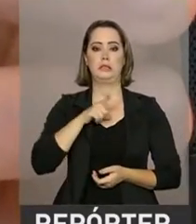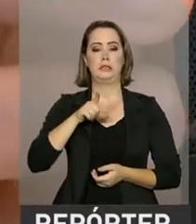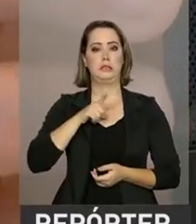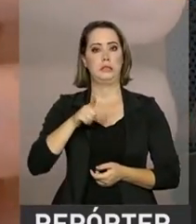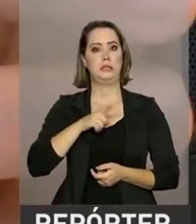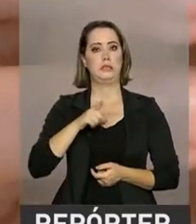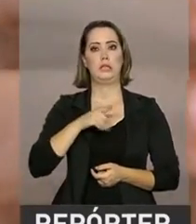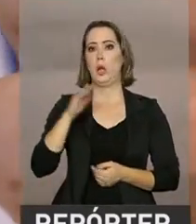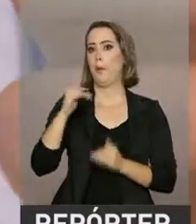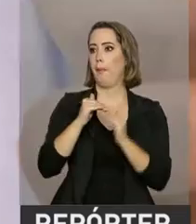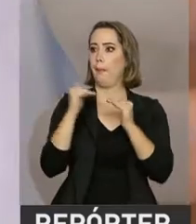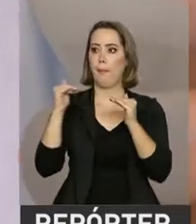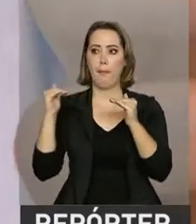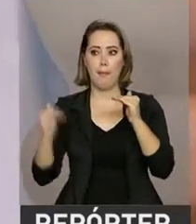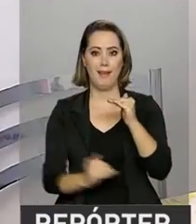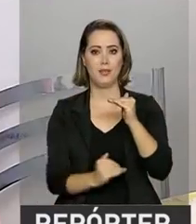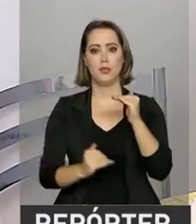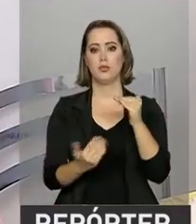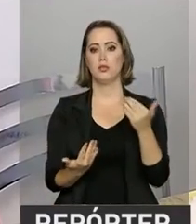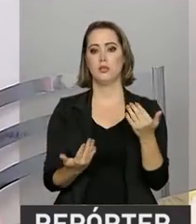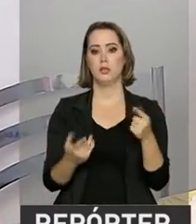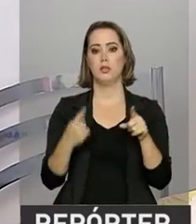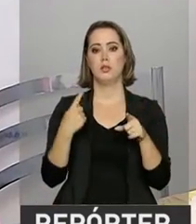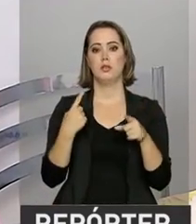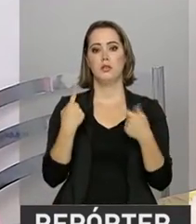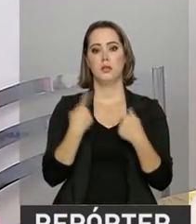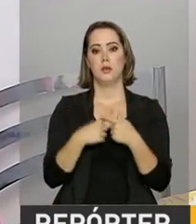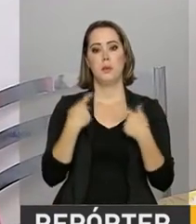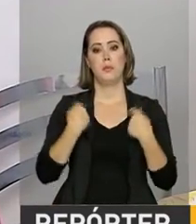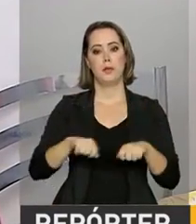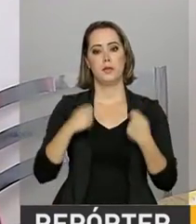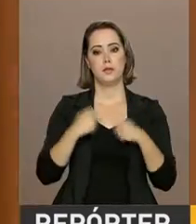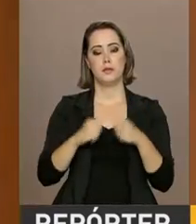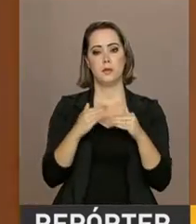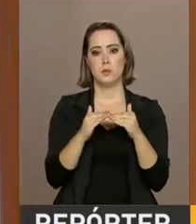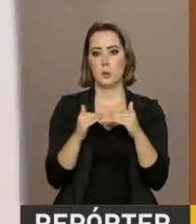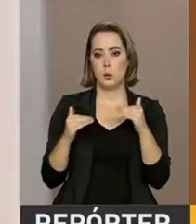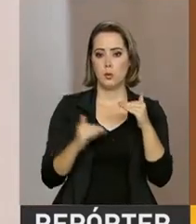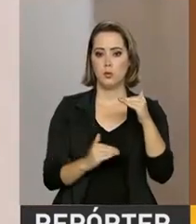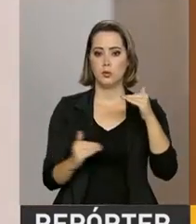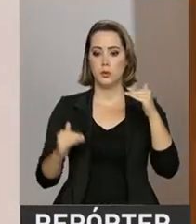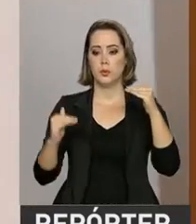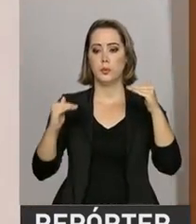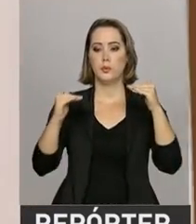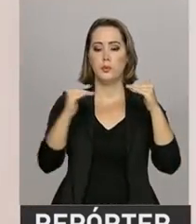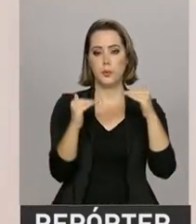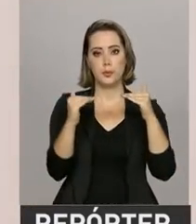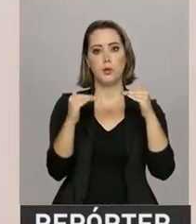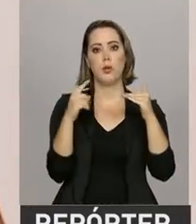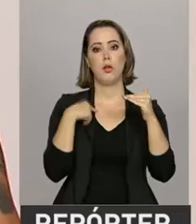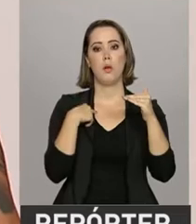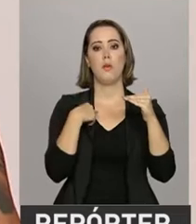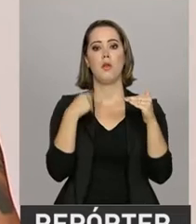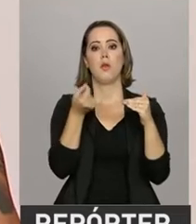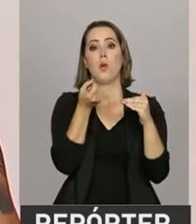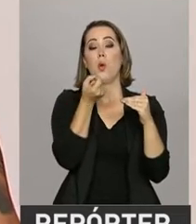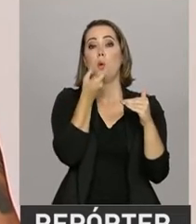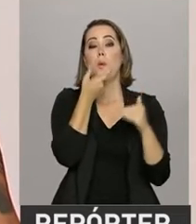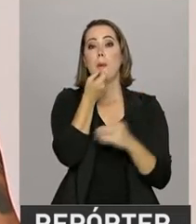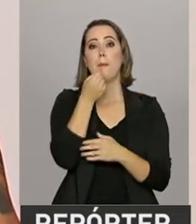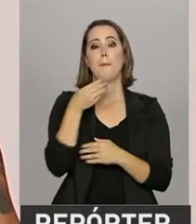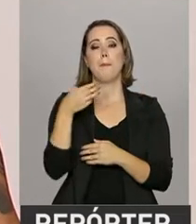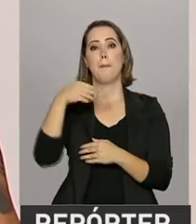a 52 vai fazer uma correção terá 15 gramas de demel hoje